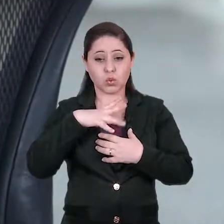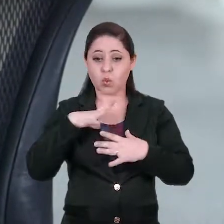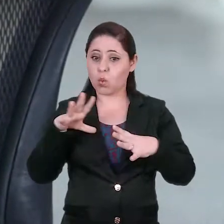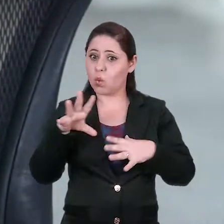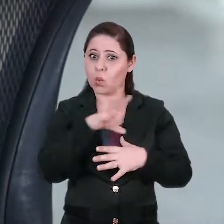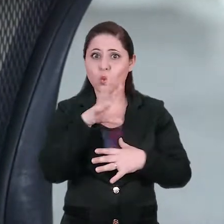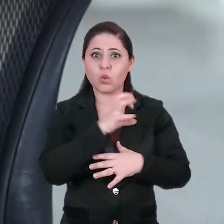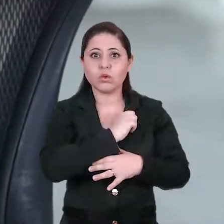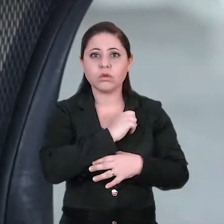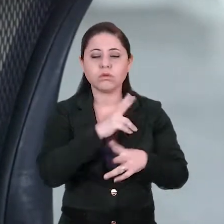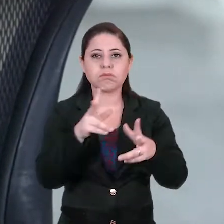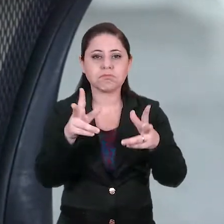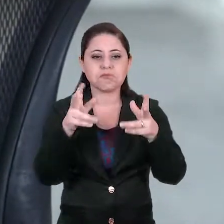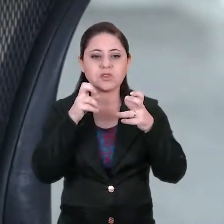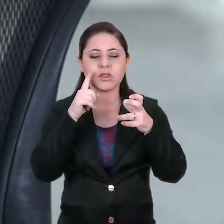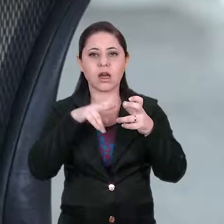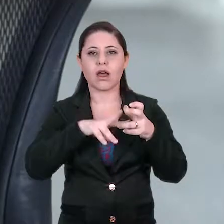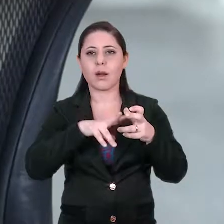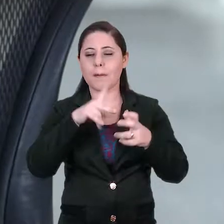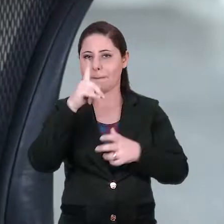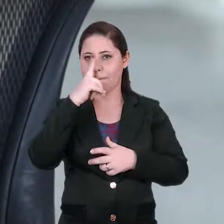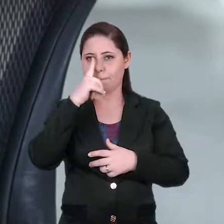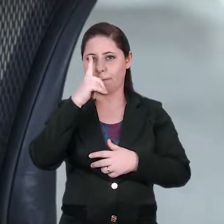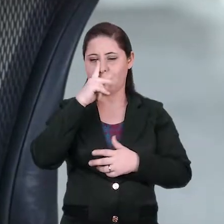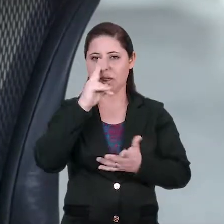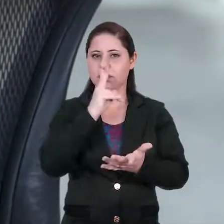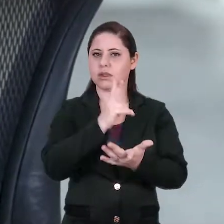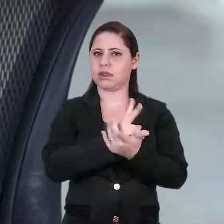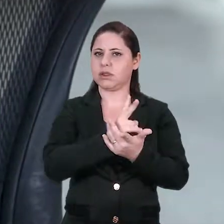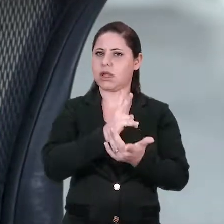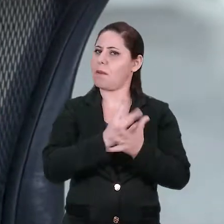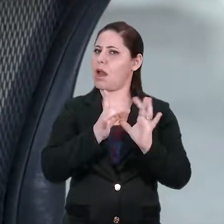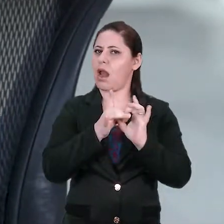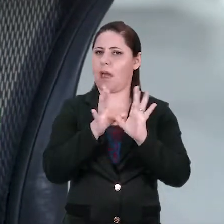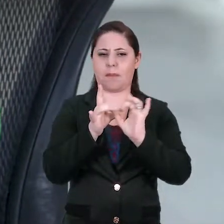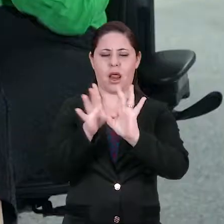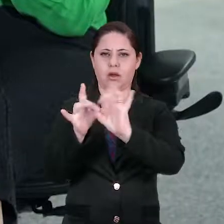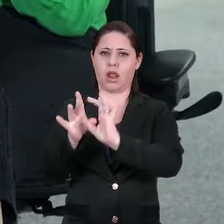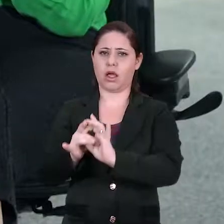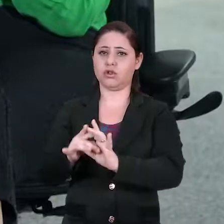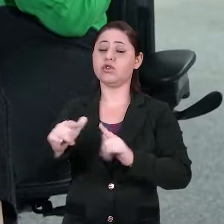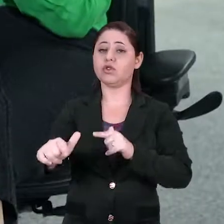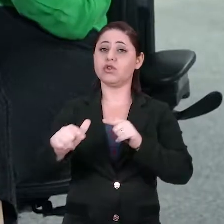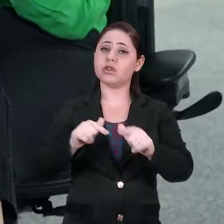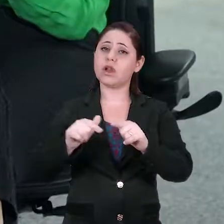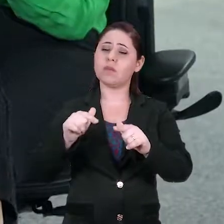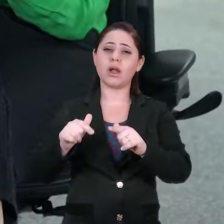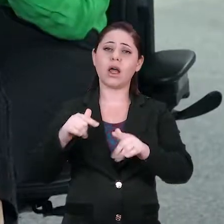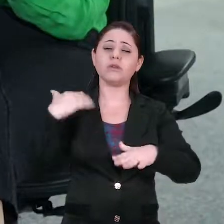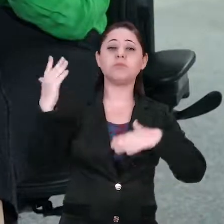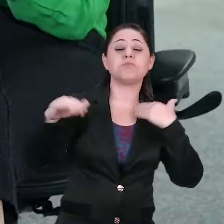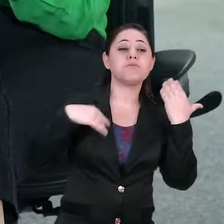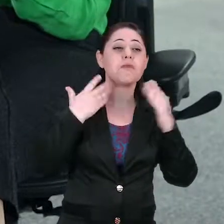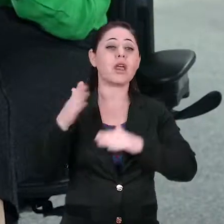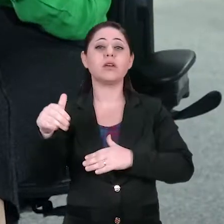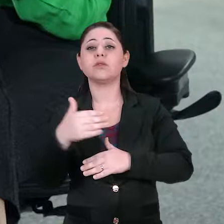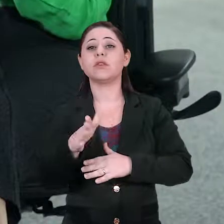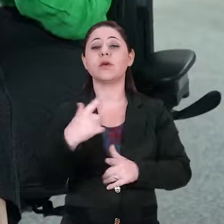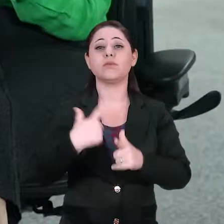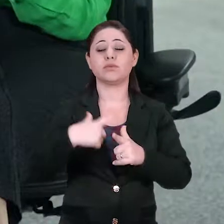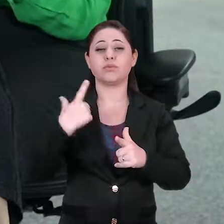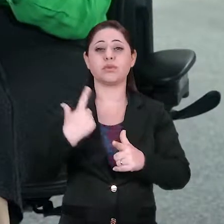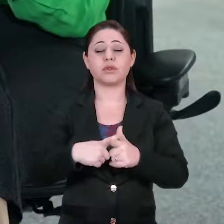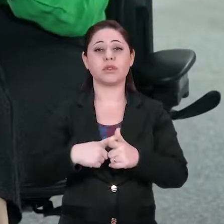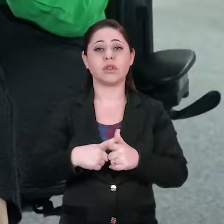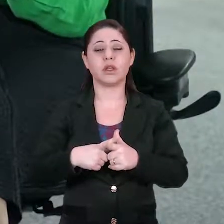atraiu. E a minha mãe sempre dava muita liberdade a gente de trabalhar, de sair,